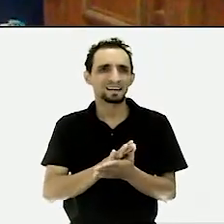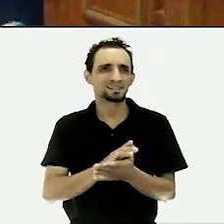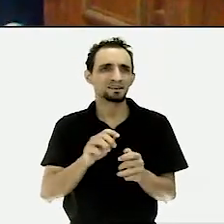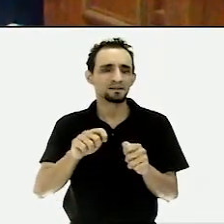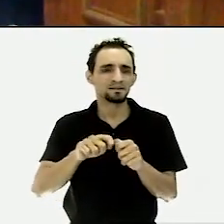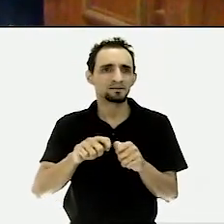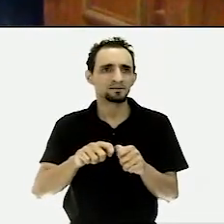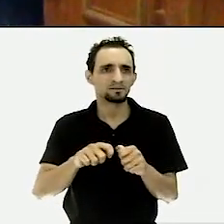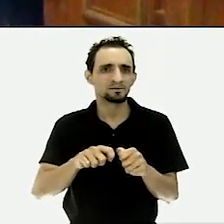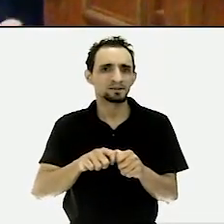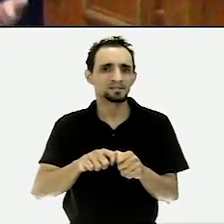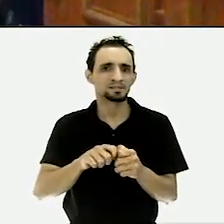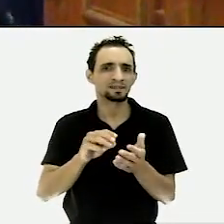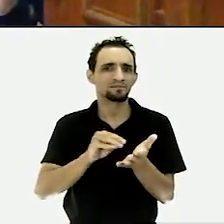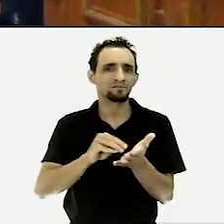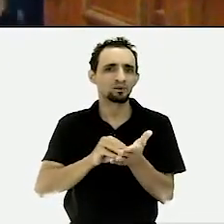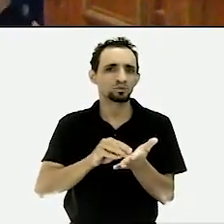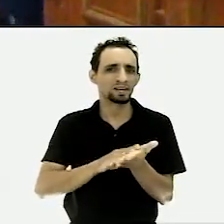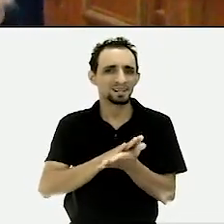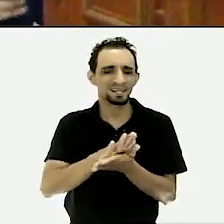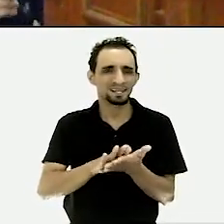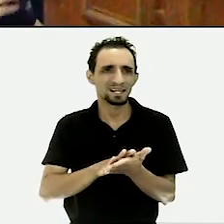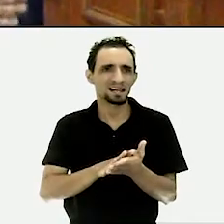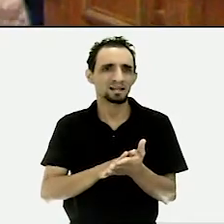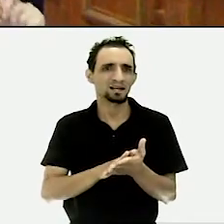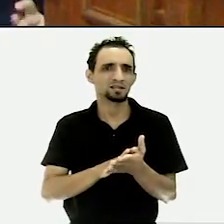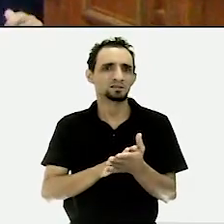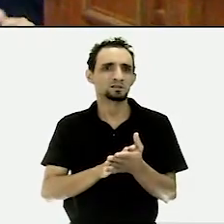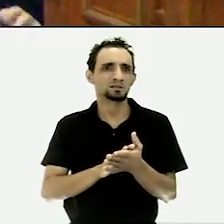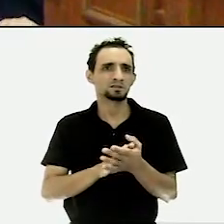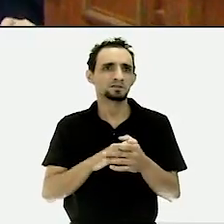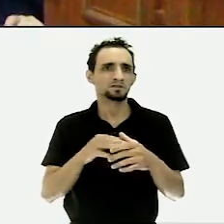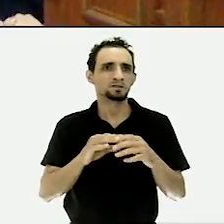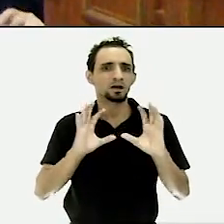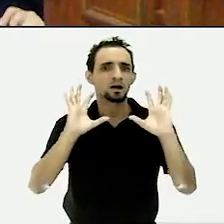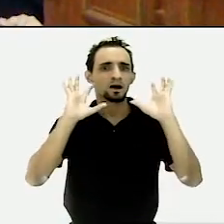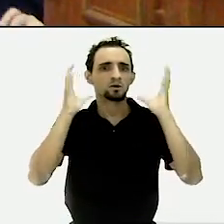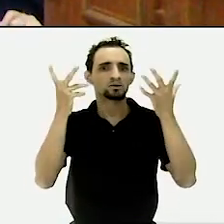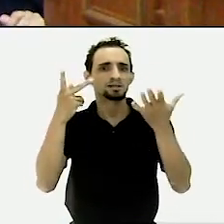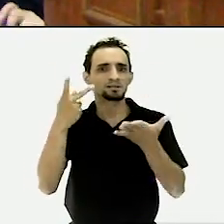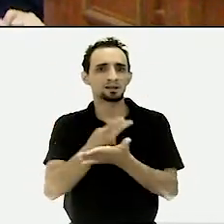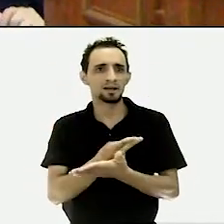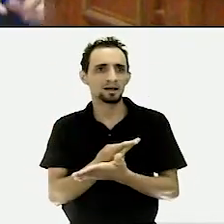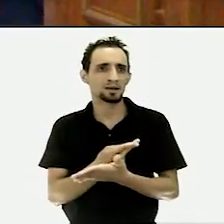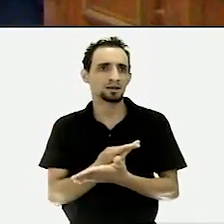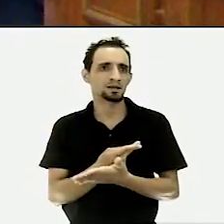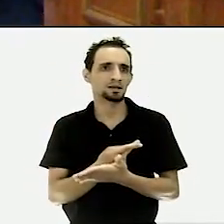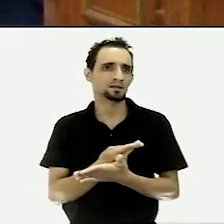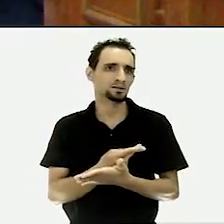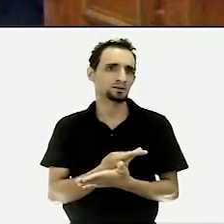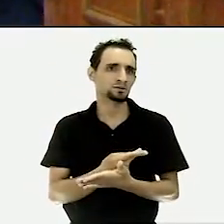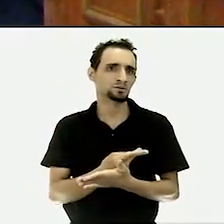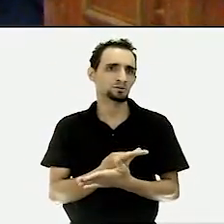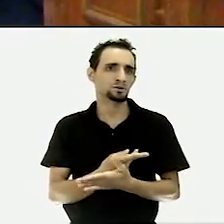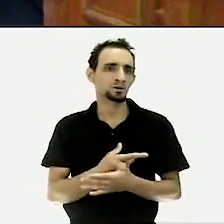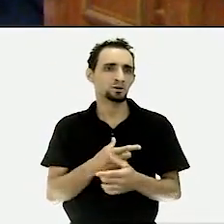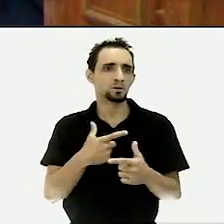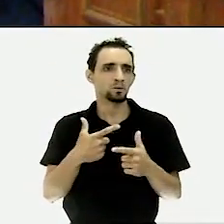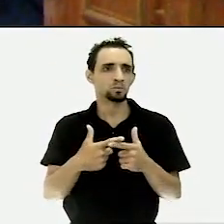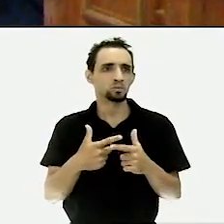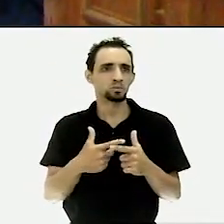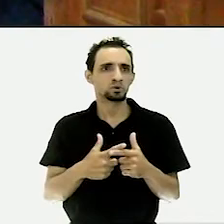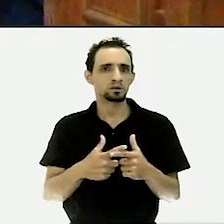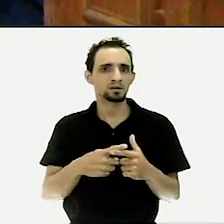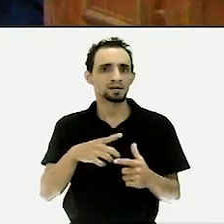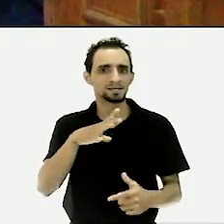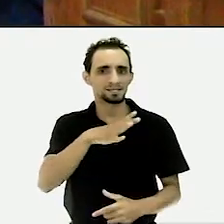calçamento para as pessoas poderem ficar ali. A área é muito boa, é uma área central, consegue também embelezar ali a região. Legal. Cada um vai